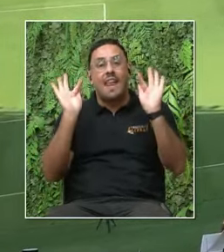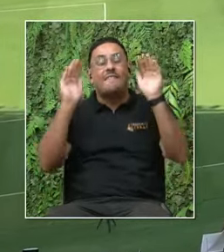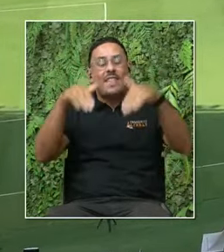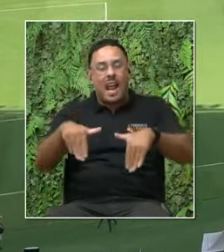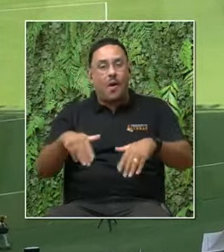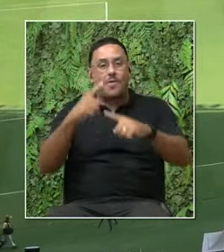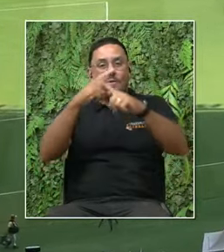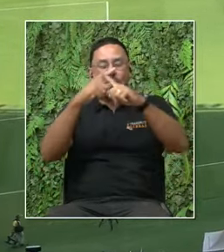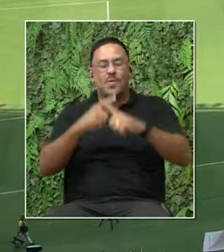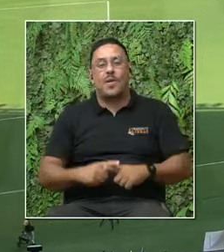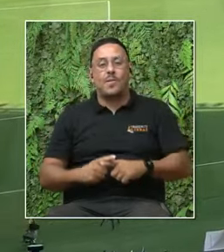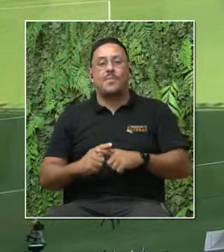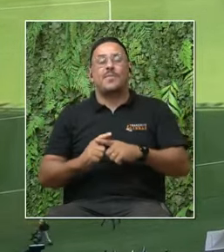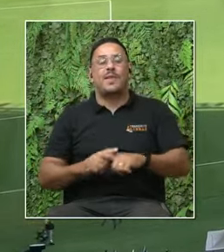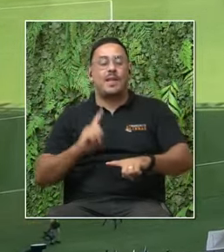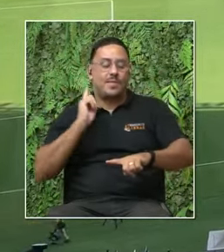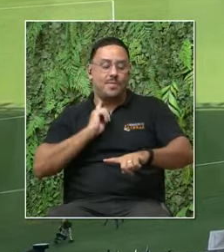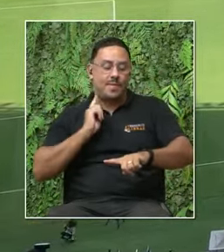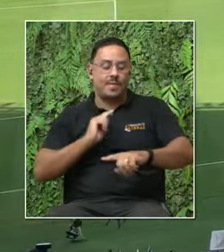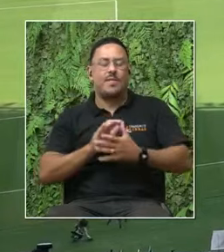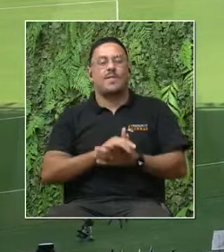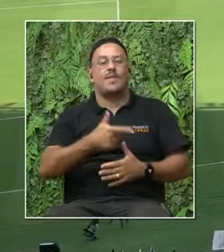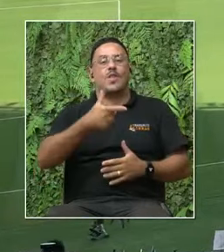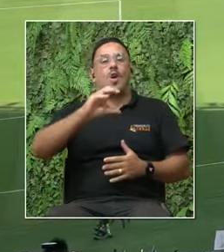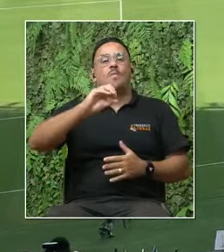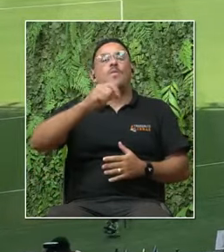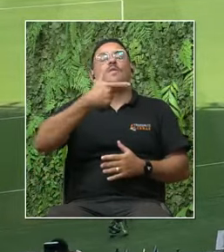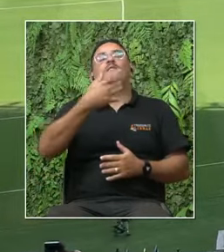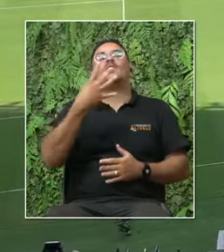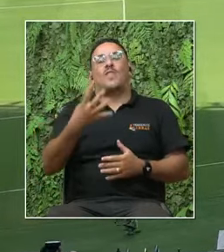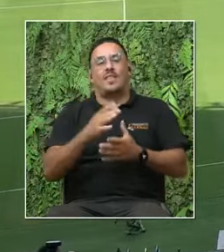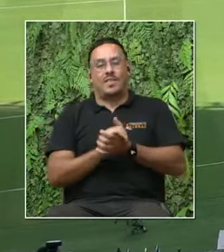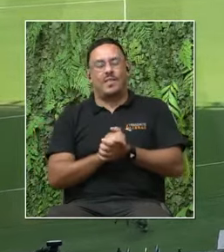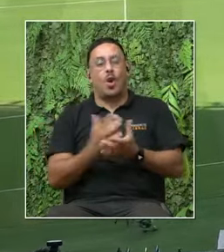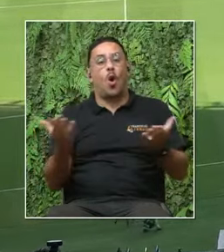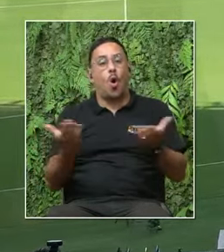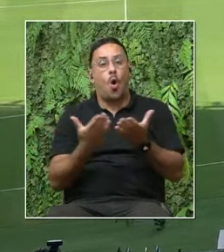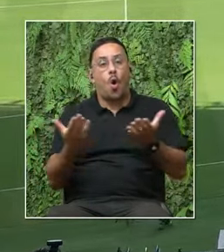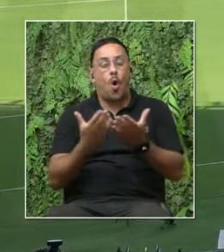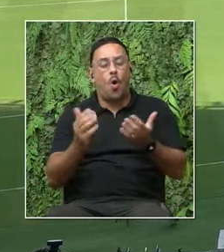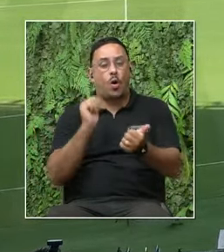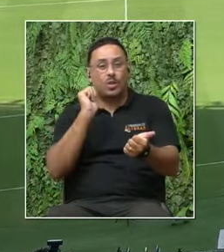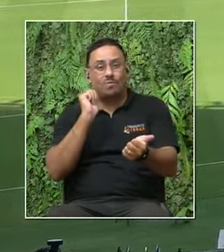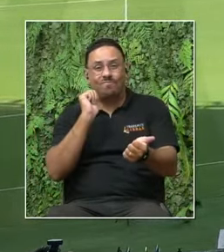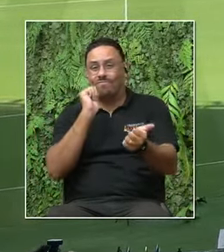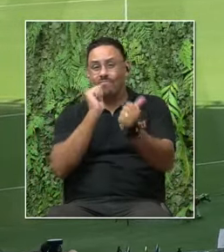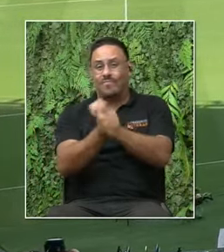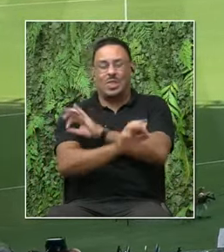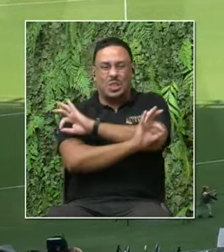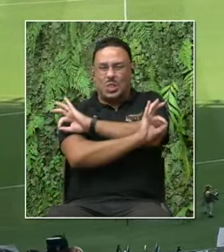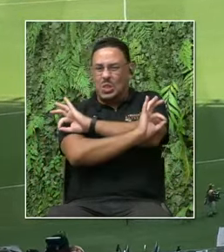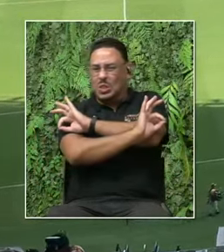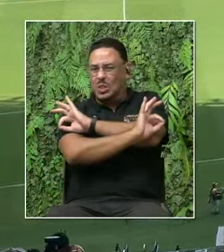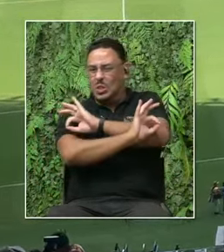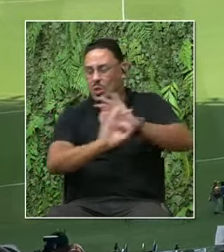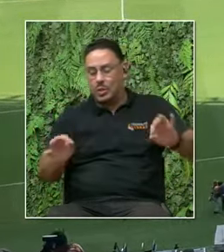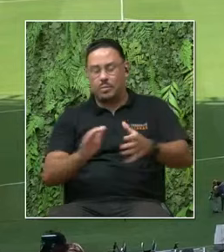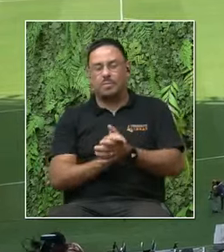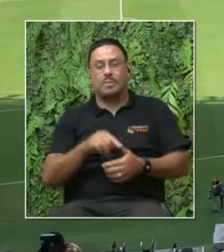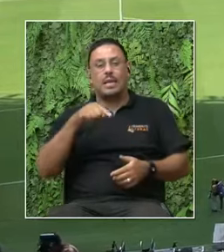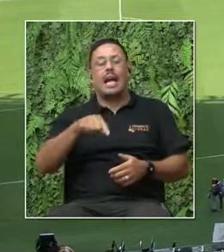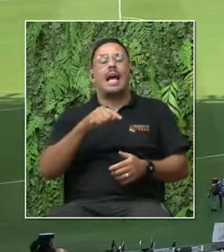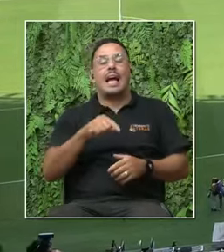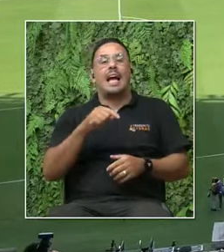final do campeonato mineiro 2024 hoje vai ser jogão vai ser jogaço para você aqui